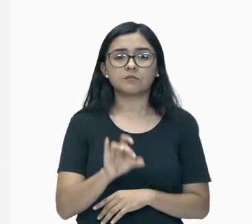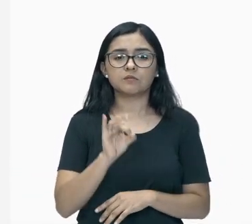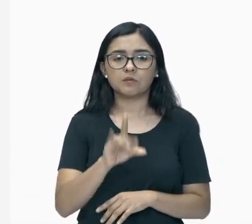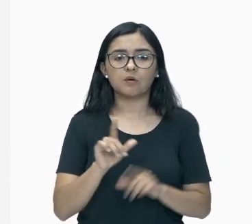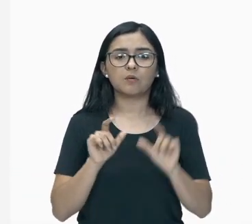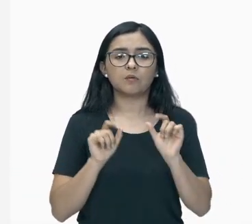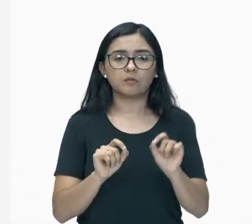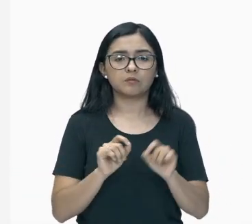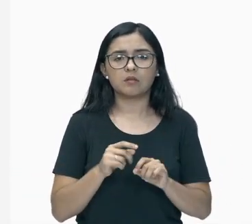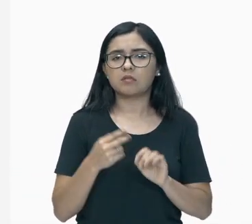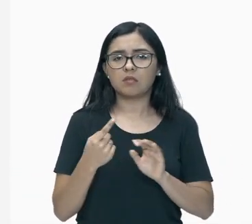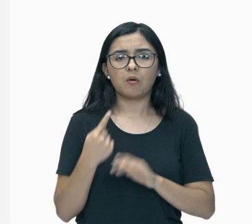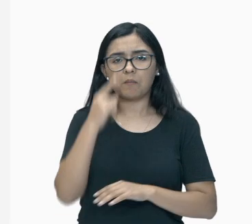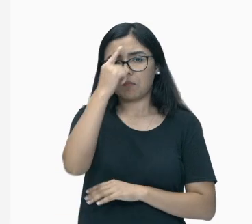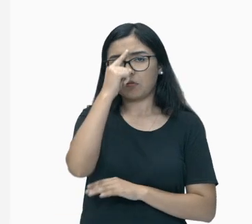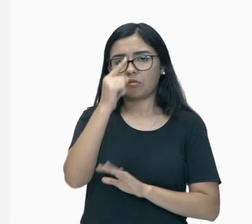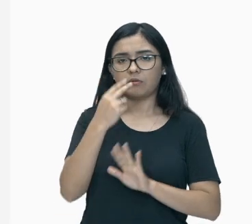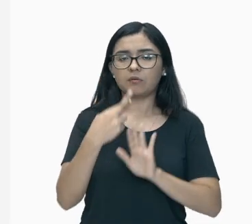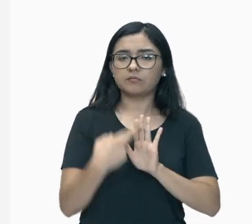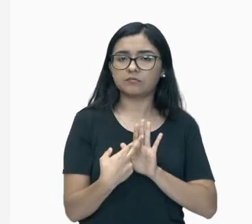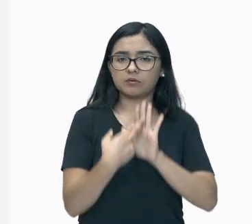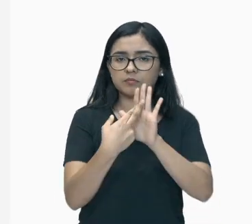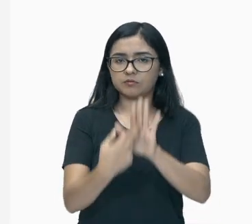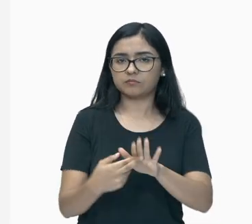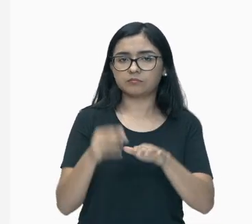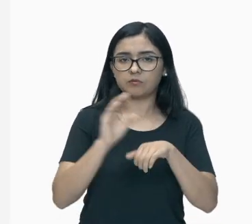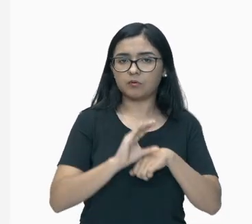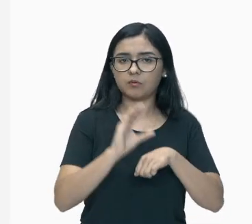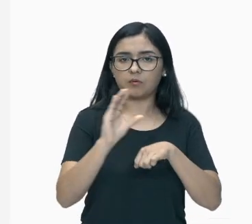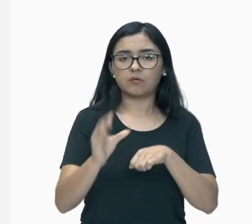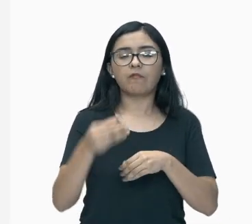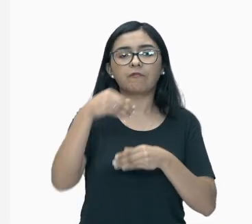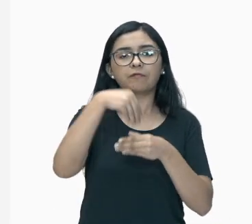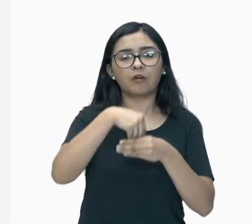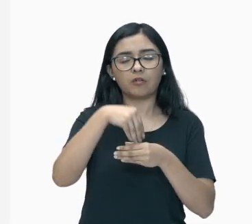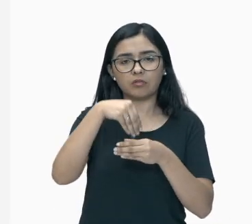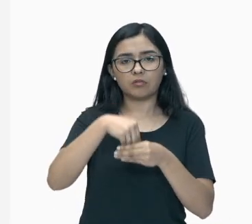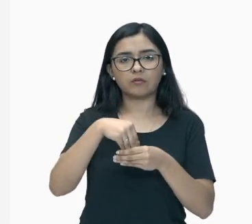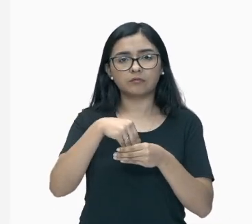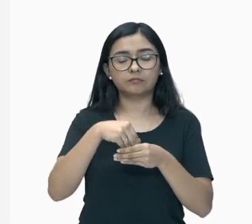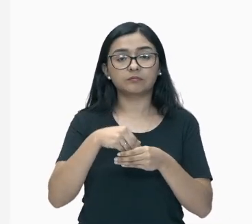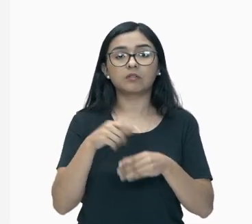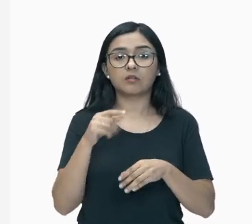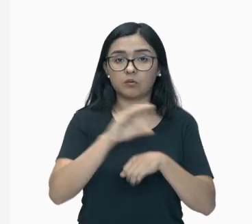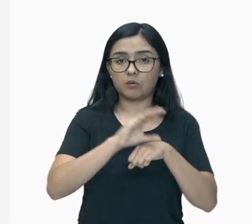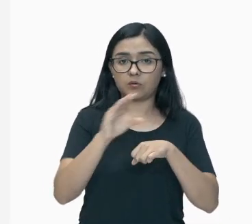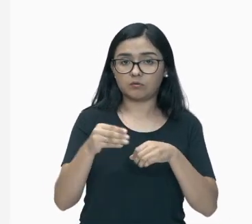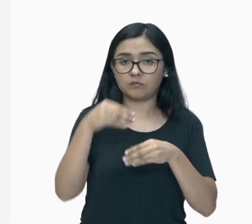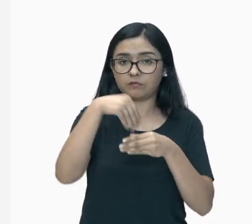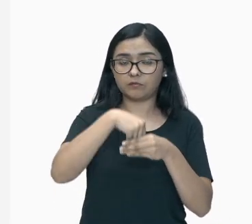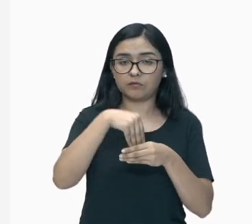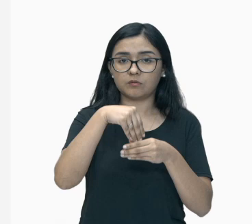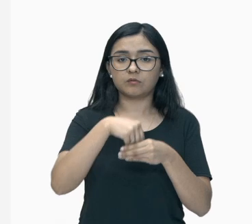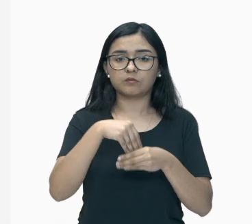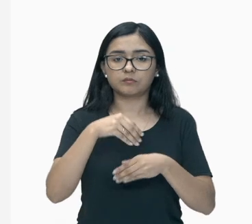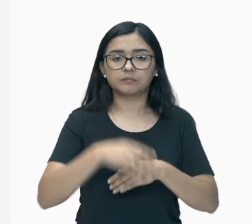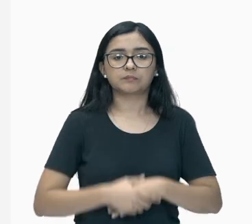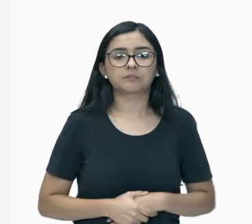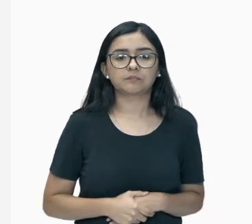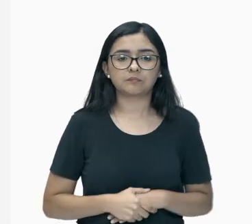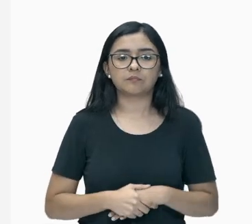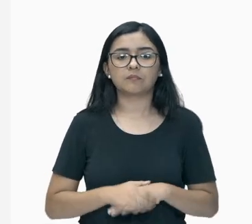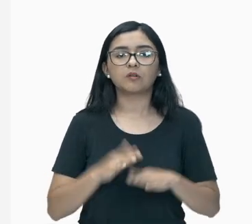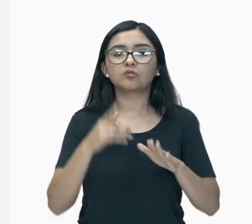não enviou representantes. O Congresso foi votado, no Congresso foi votada a chamada Declaração dos Direitos